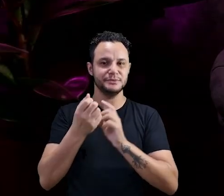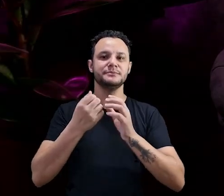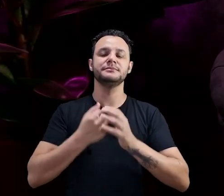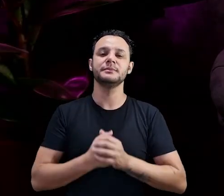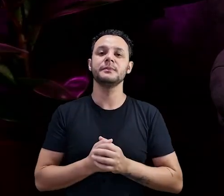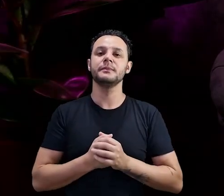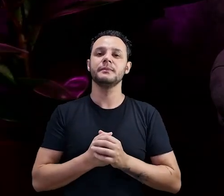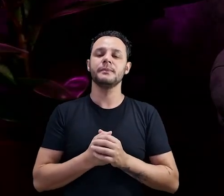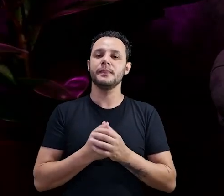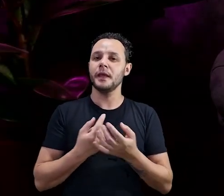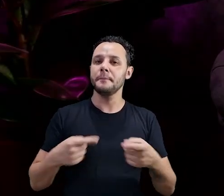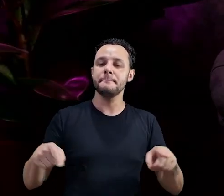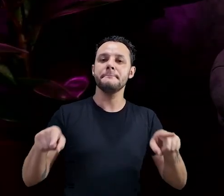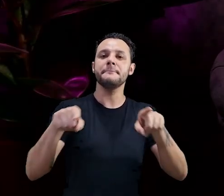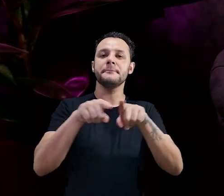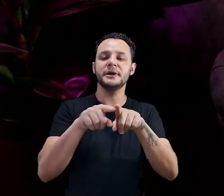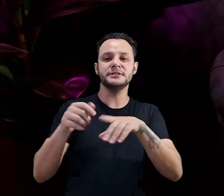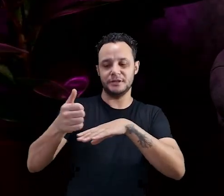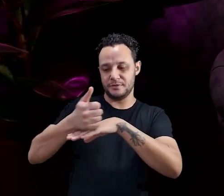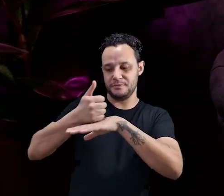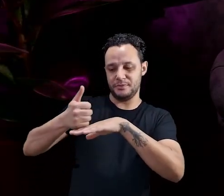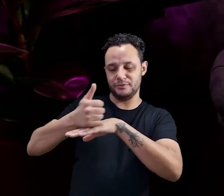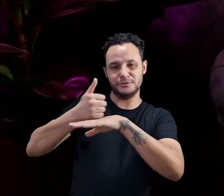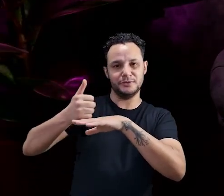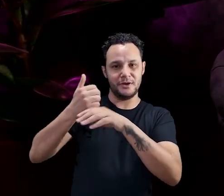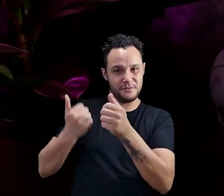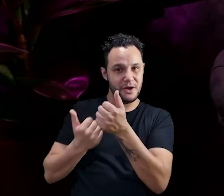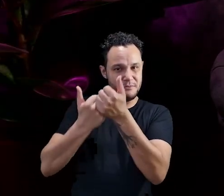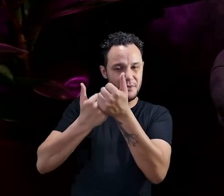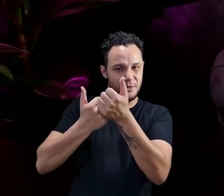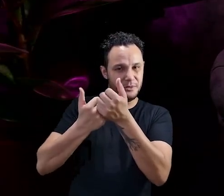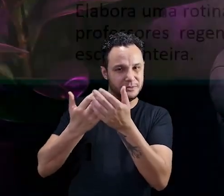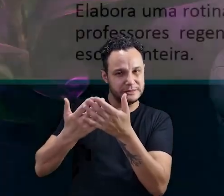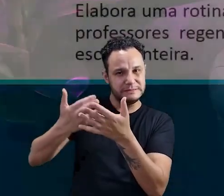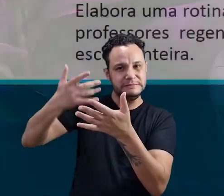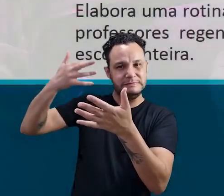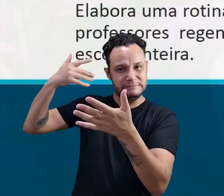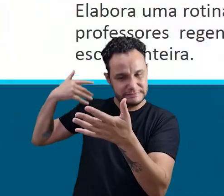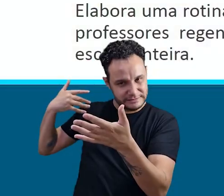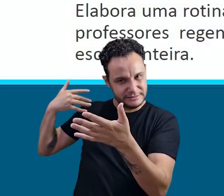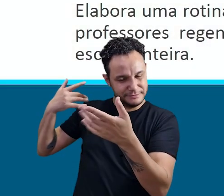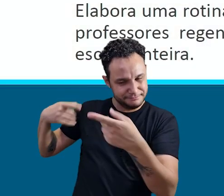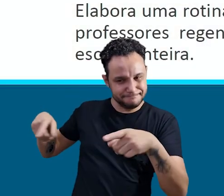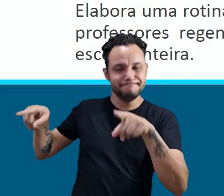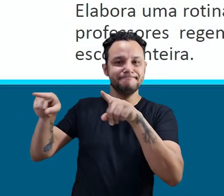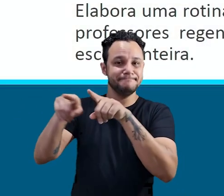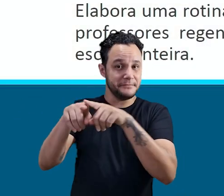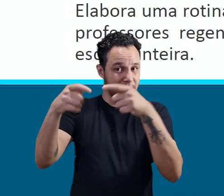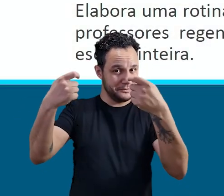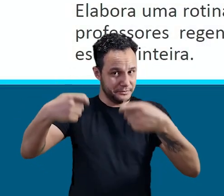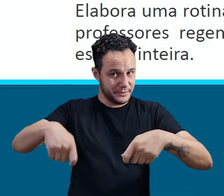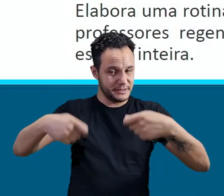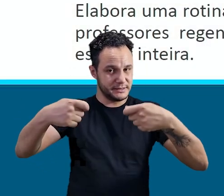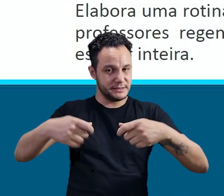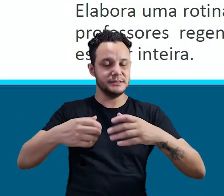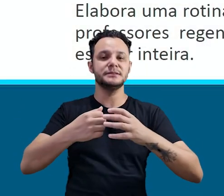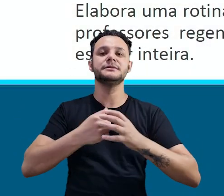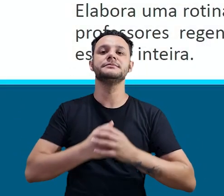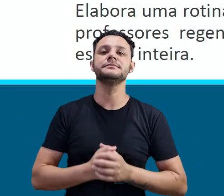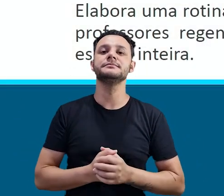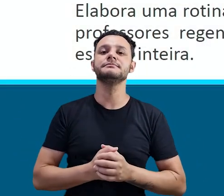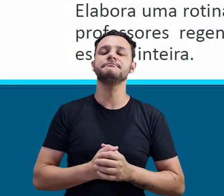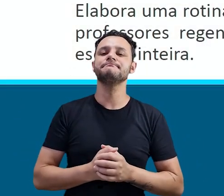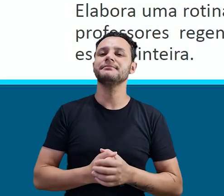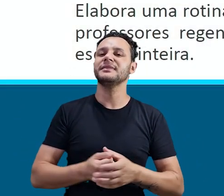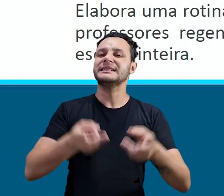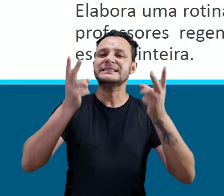né? Trabalhar com profissionais de apoio dos anos anteriores também, se existirem, e fundamental,